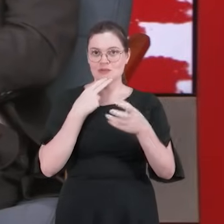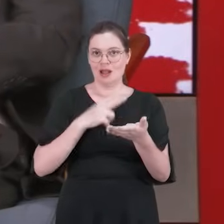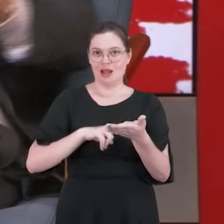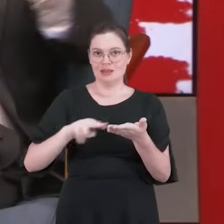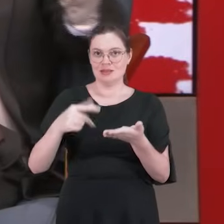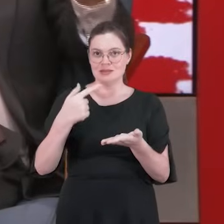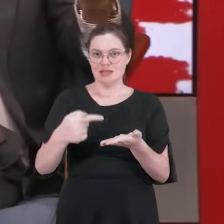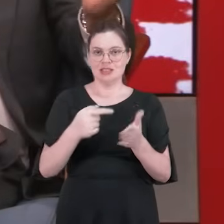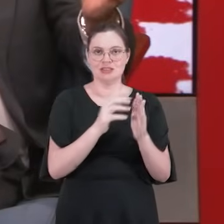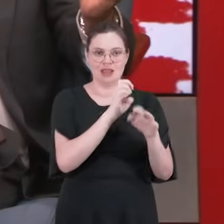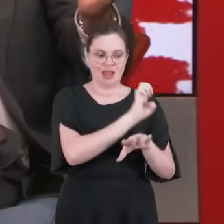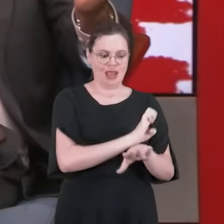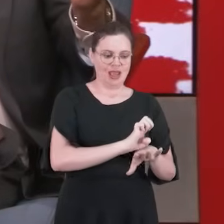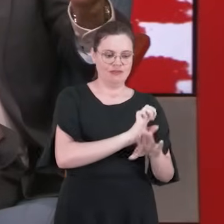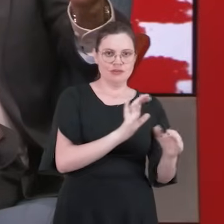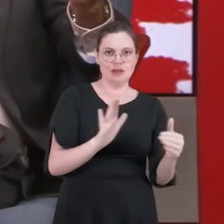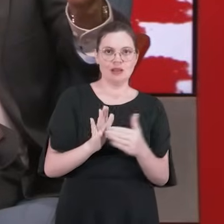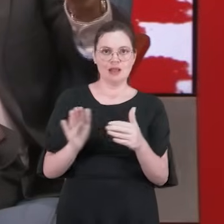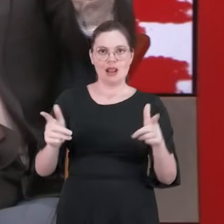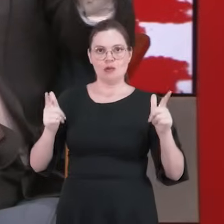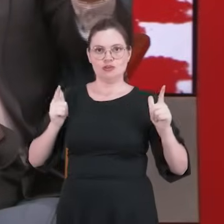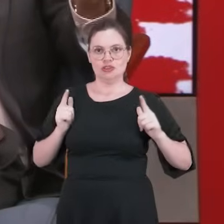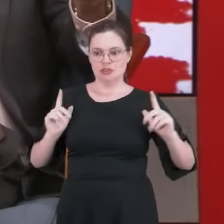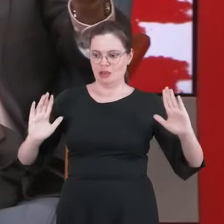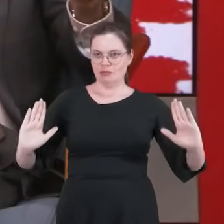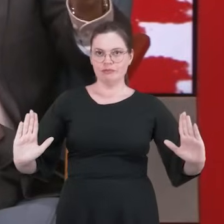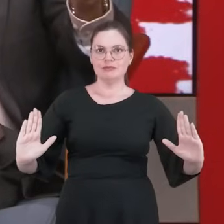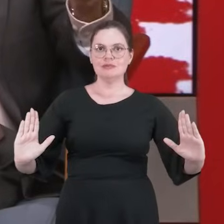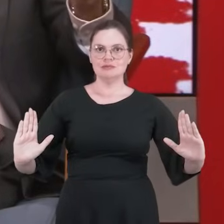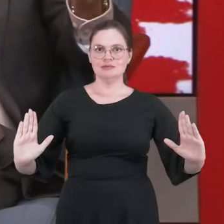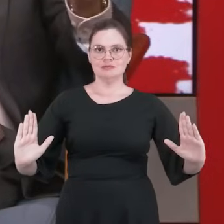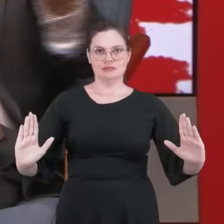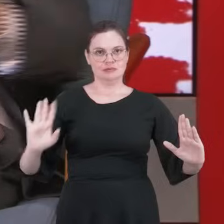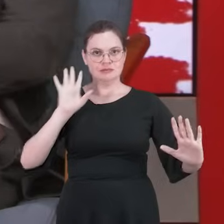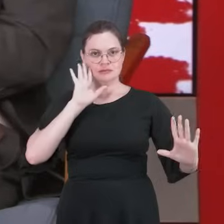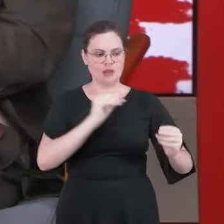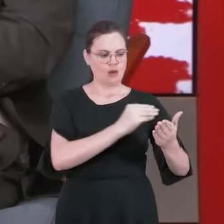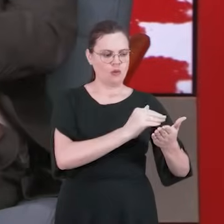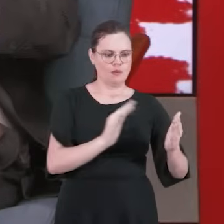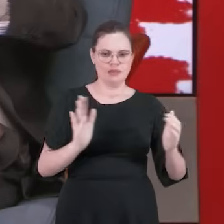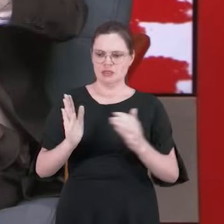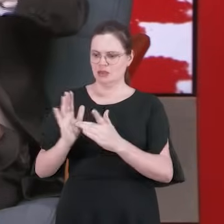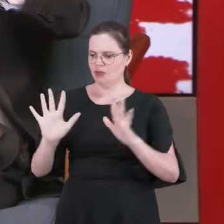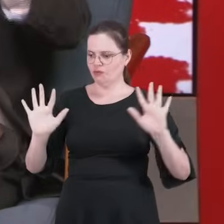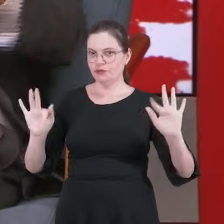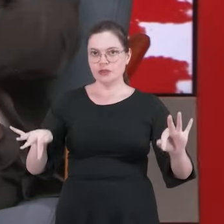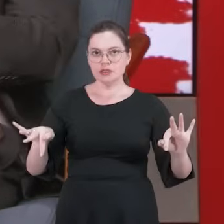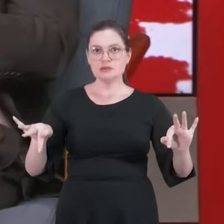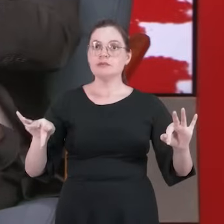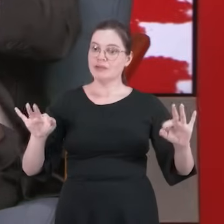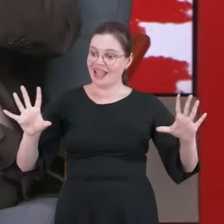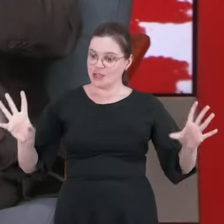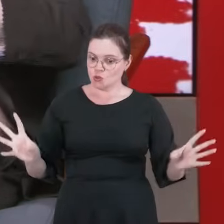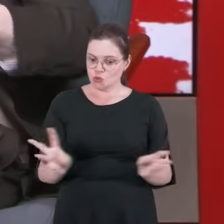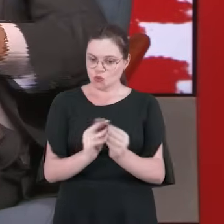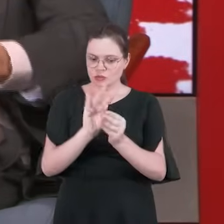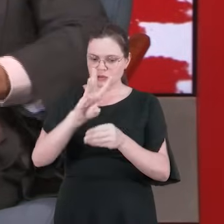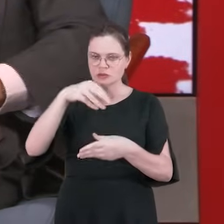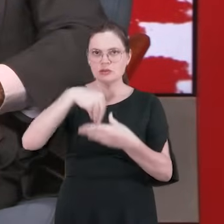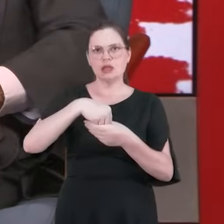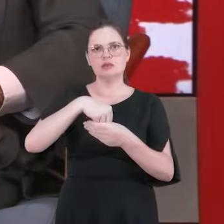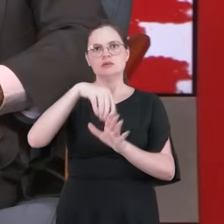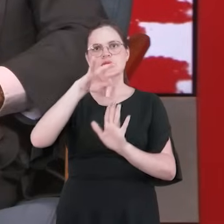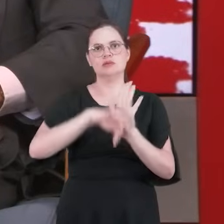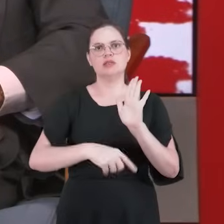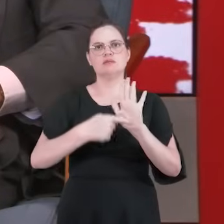cartas, desde a igreja de Éfeso até a Laodiceia, o início da igreja até o seu final, ele colocou tudo isso dentro